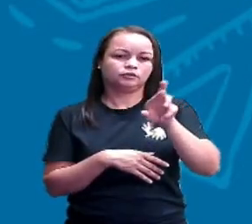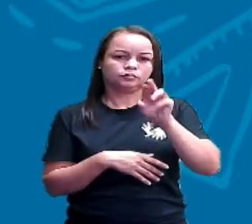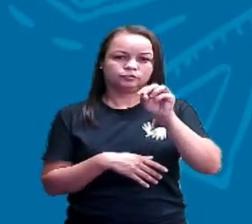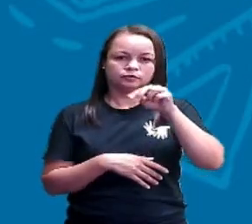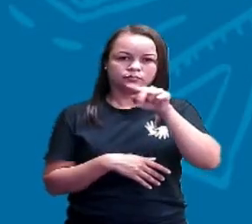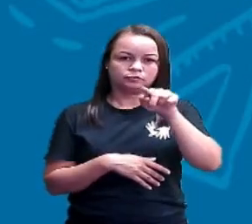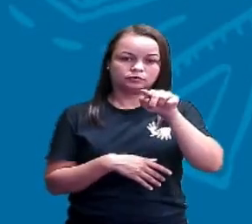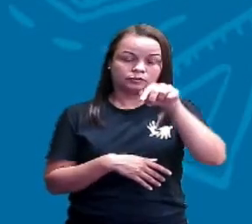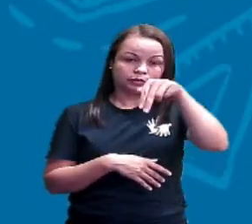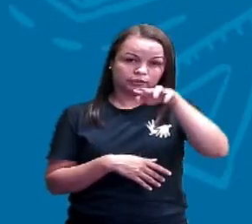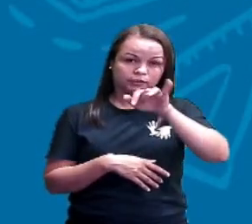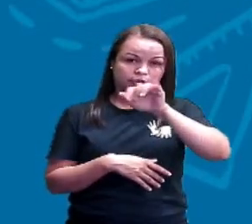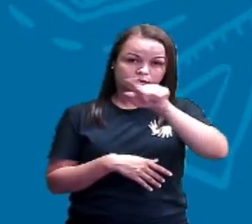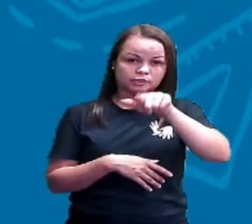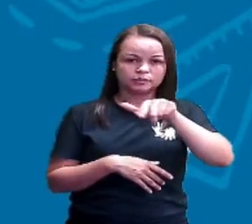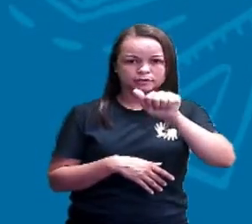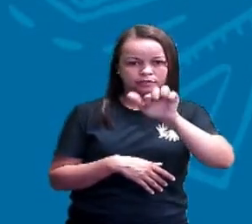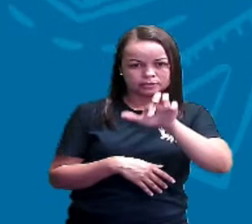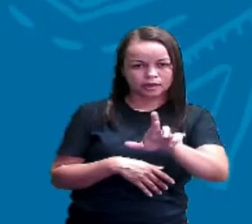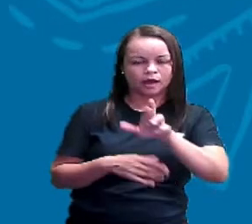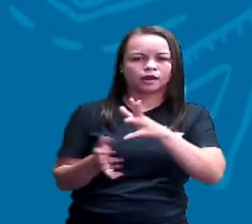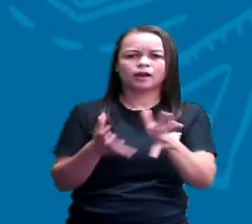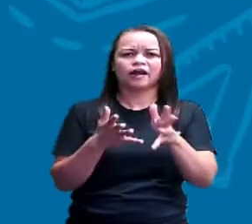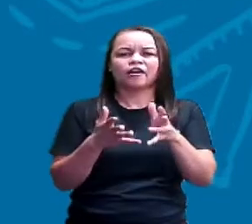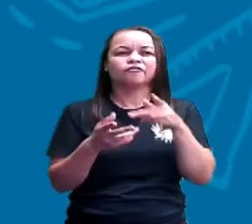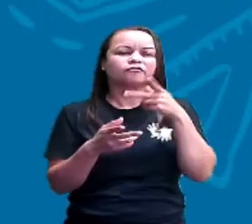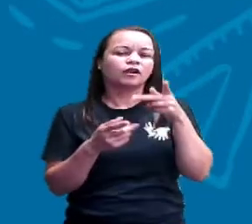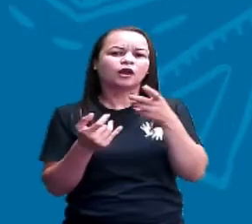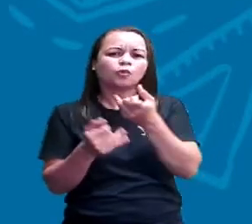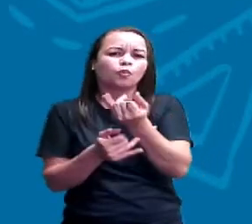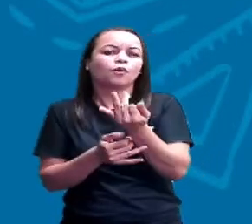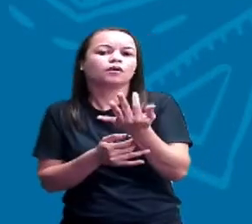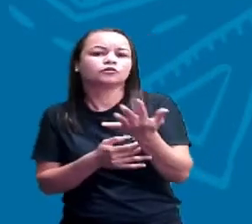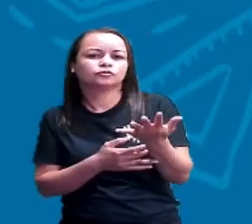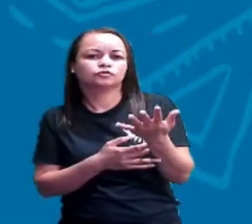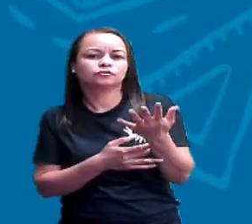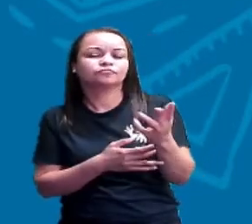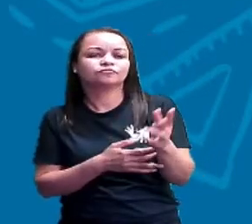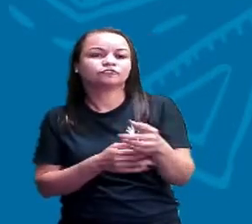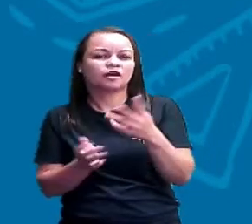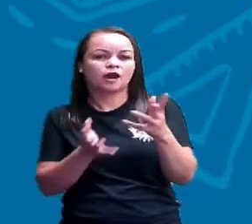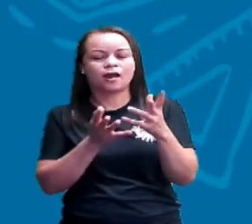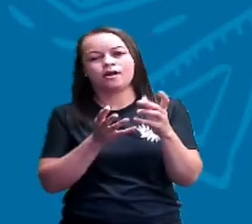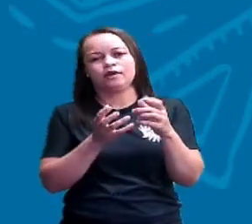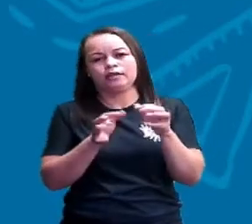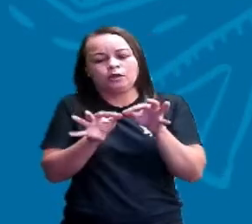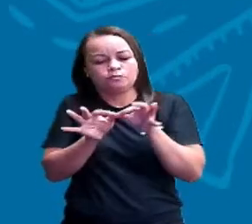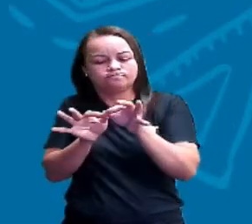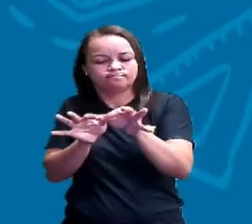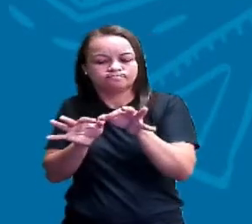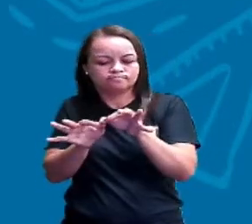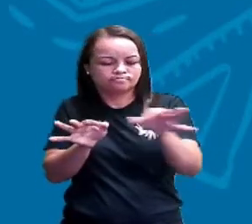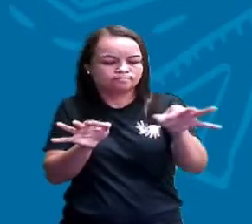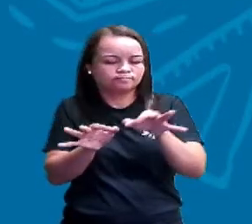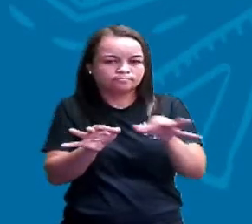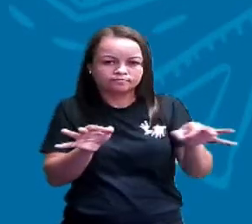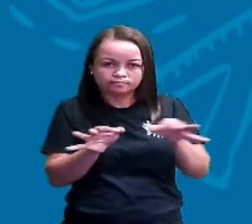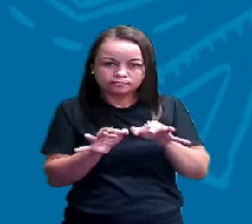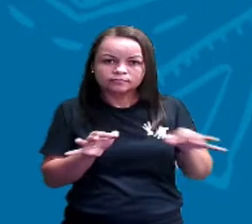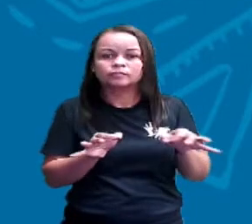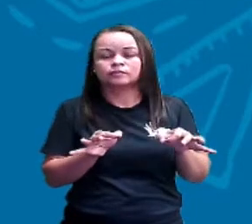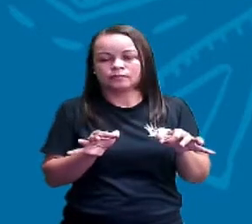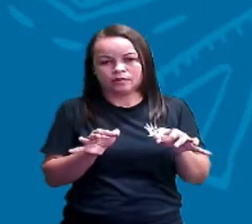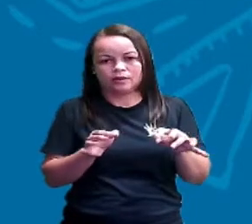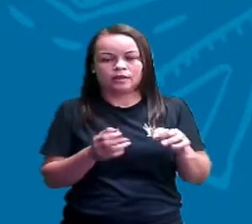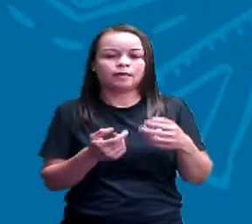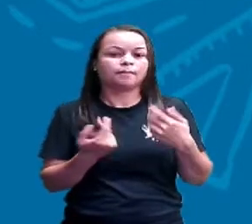Padronizar quer dizer a gente falar quanto vale cada espessura, cada distância.